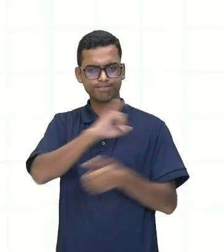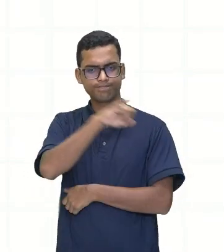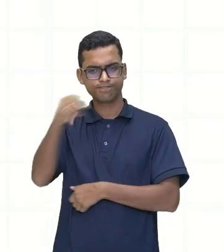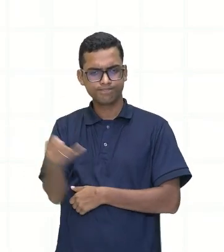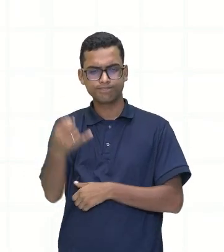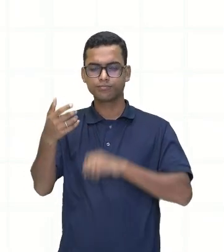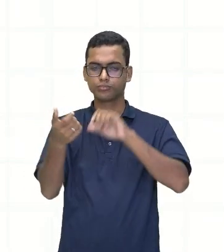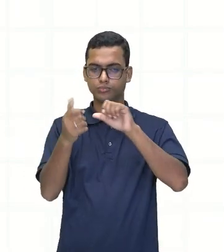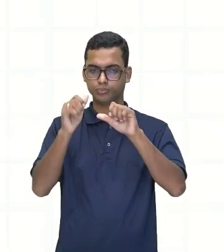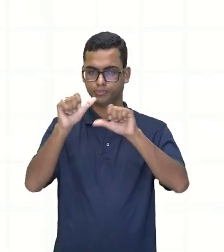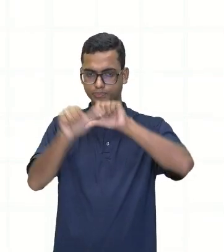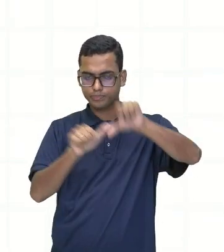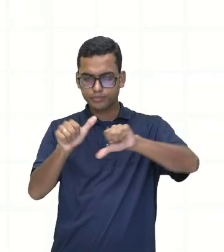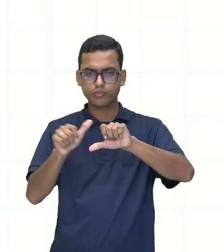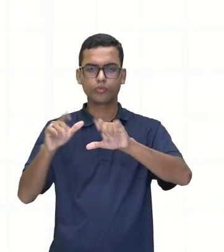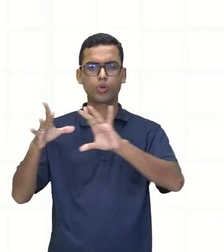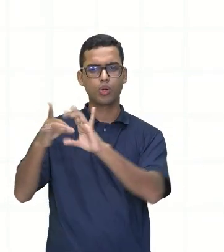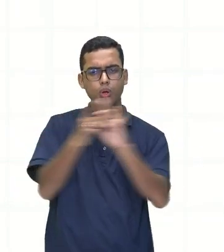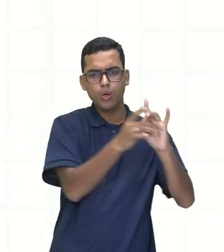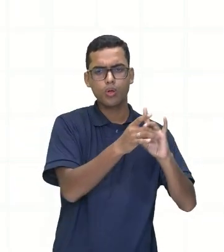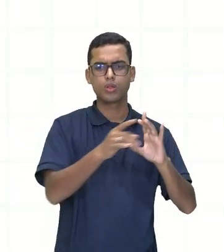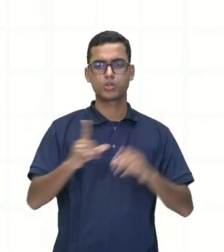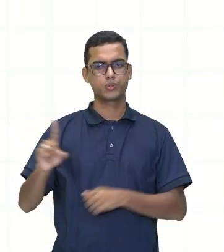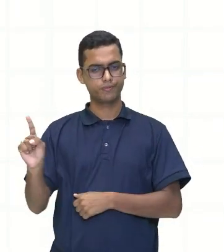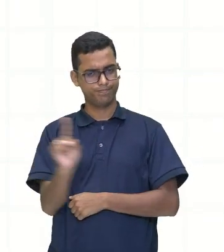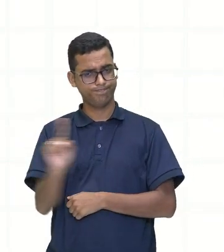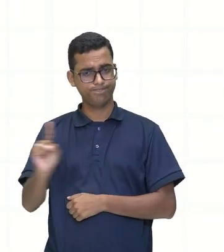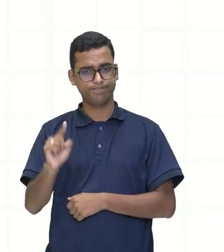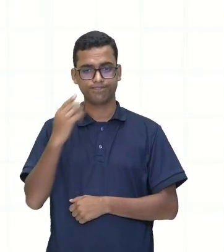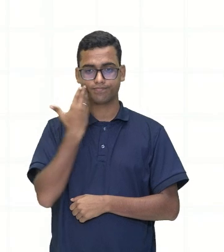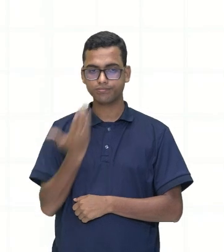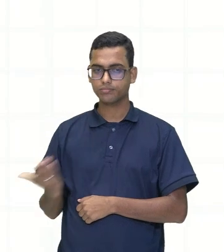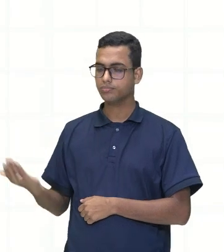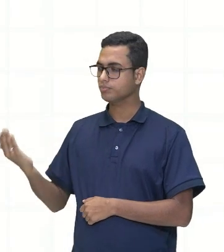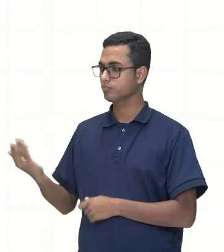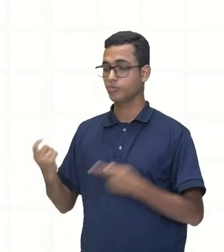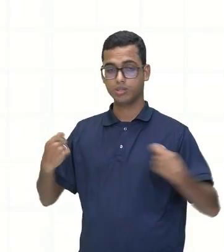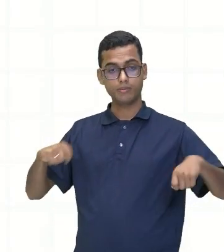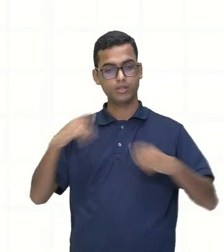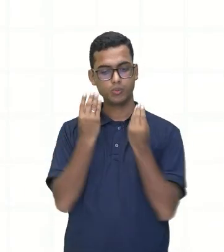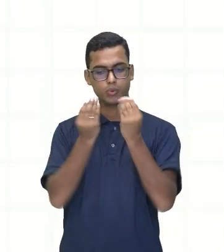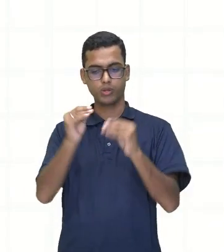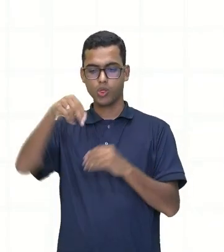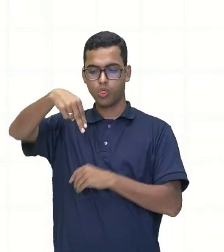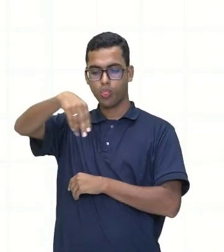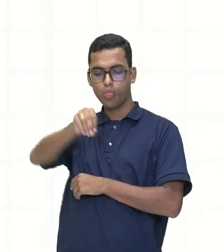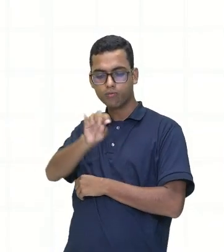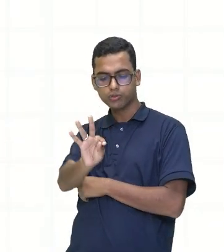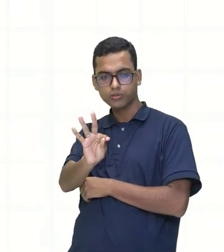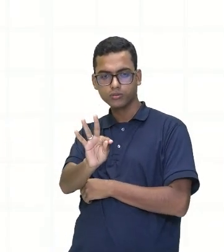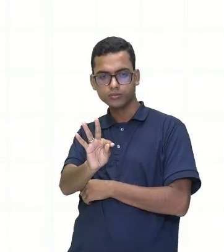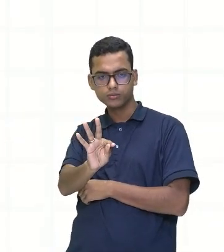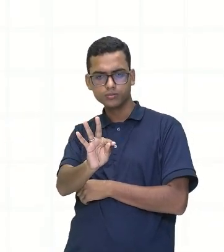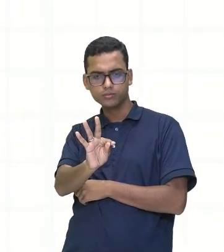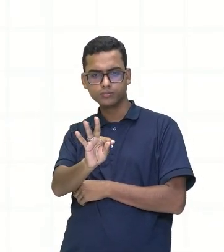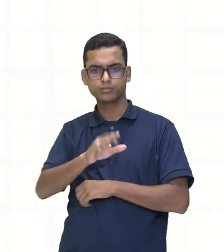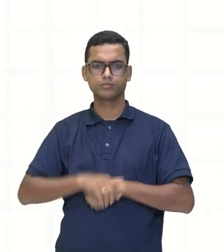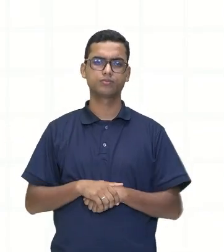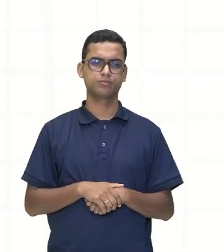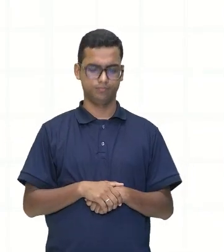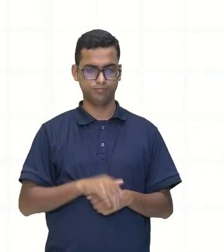transformar para a forma negativa? Como é que vai ficar? Eu preciso do not, não é? Eu no not vou acrescentar na